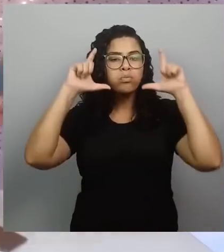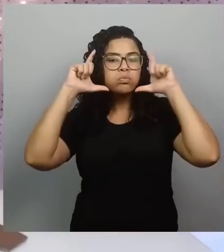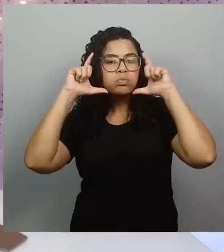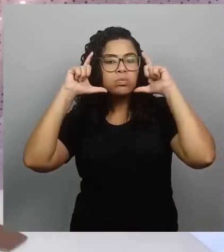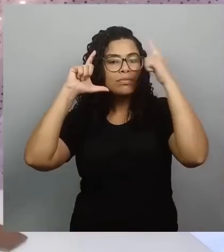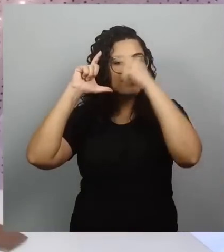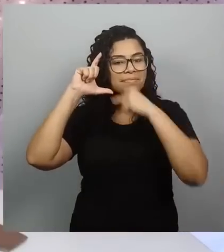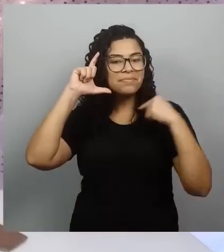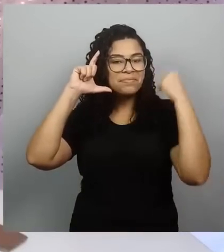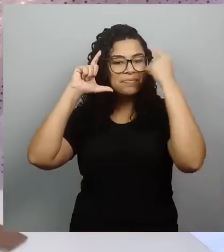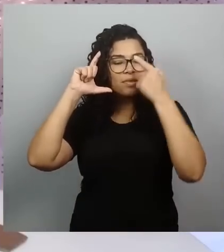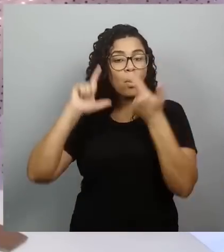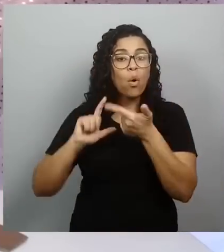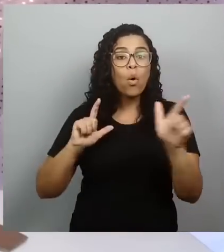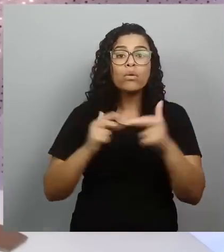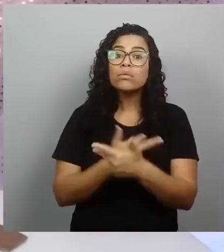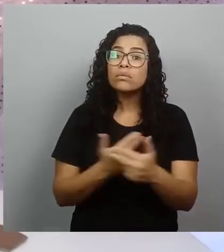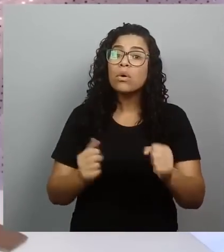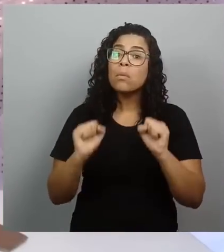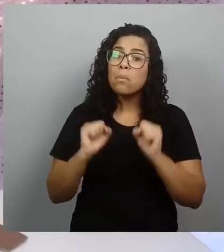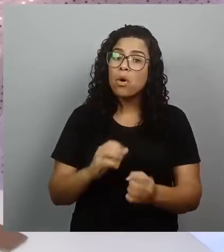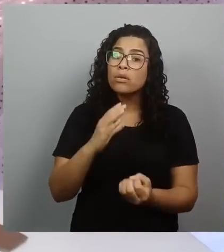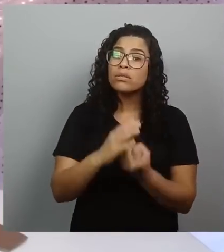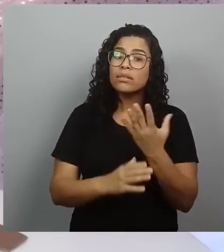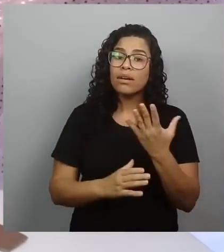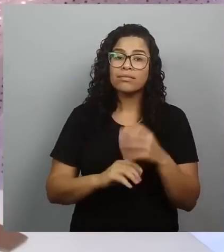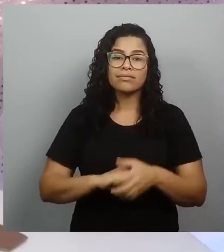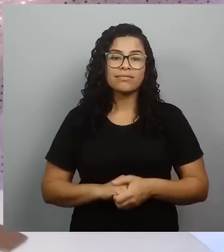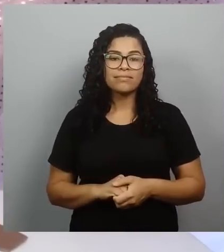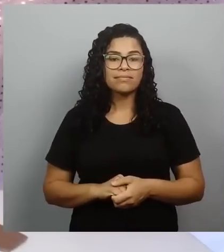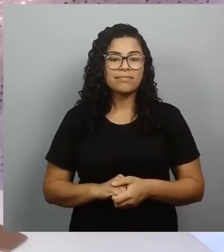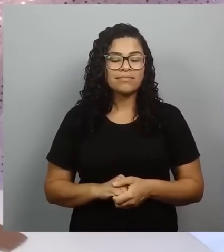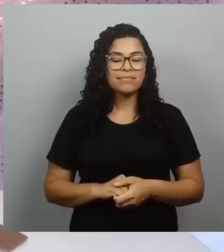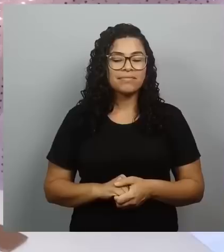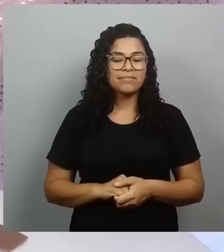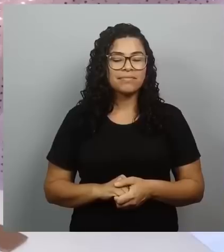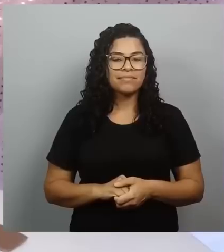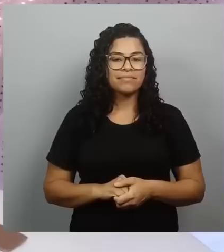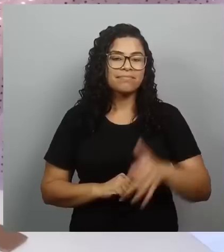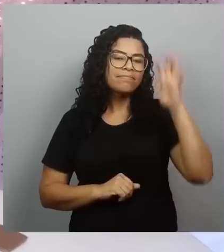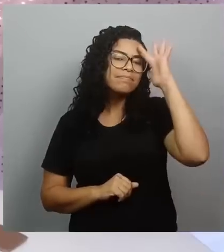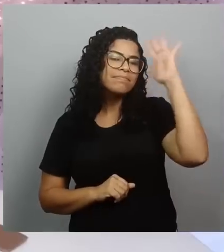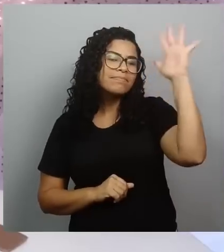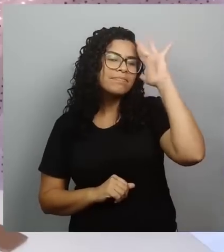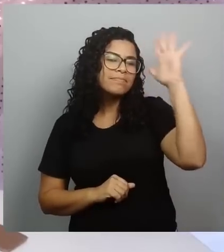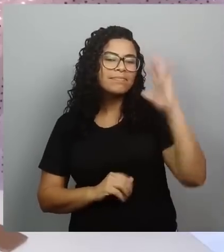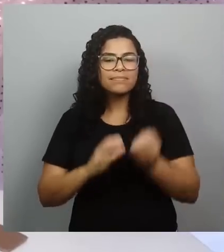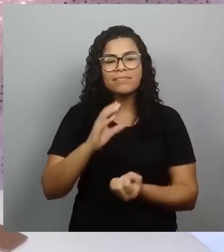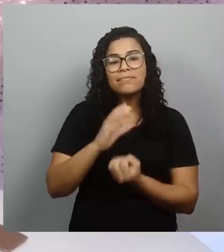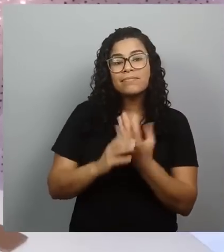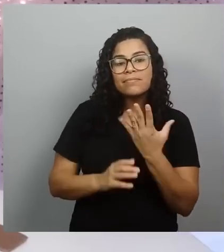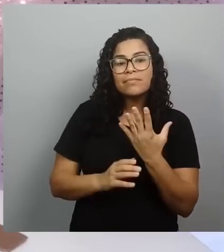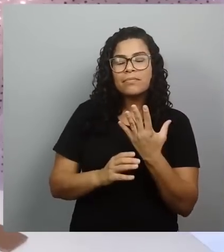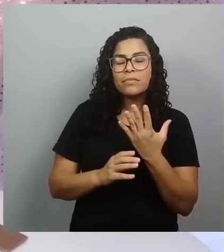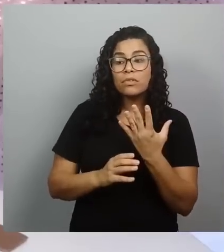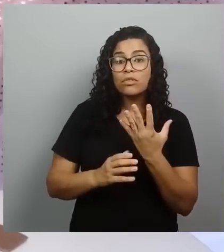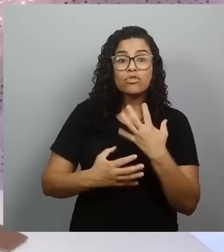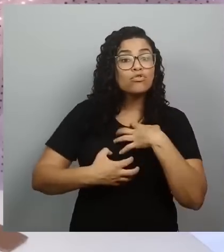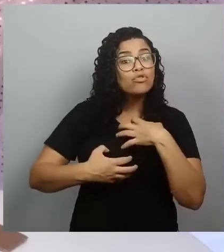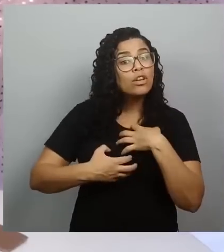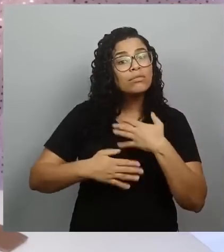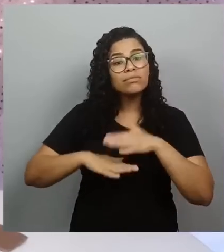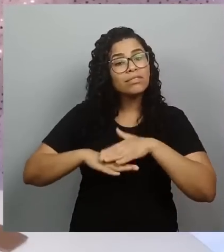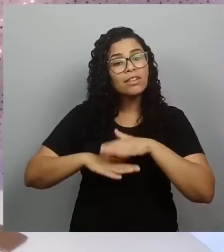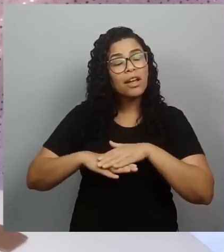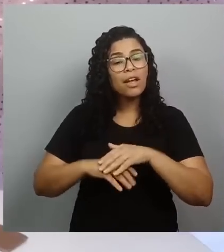criar outras coisas. A sua criatividade é que dirá como fazer. Ou